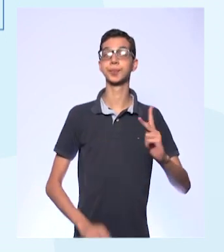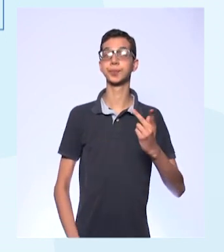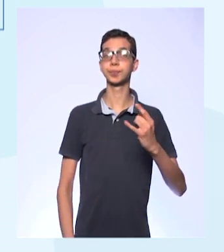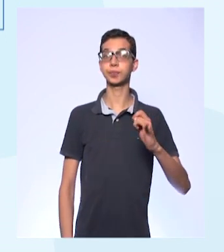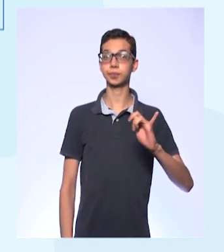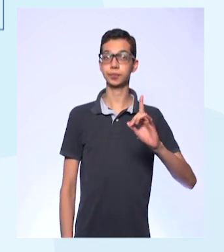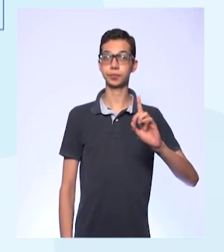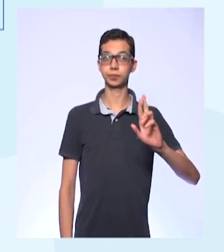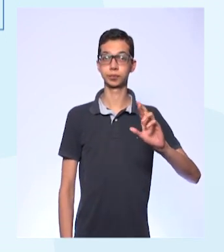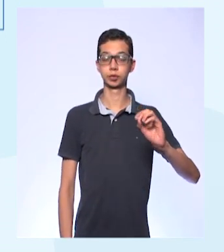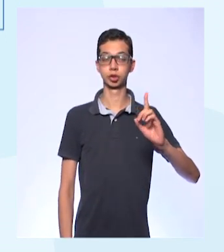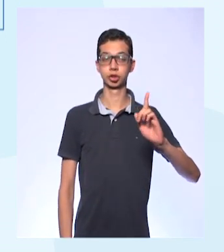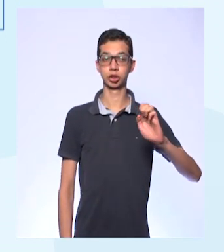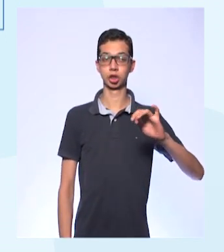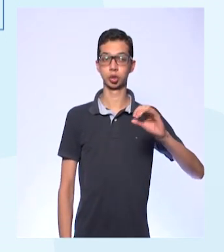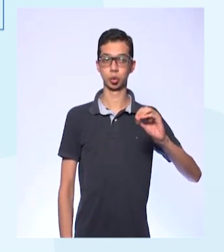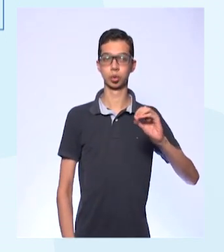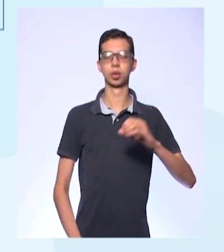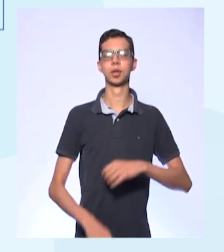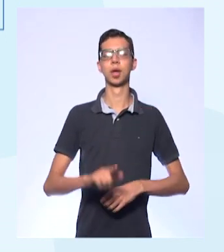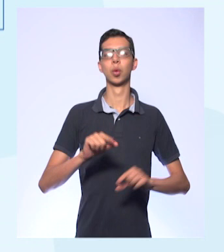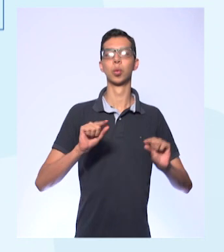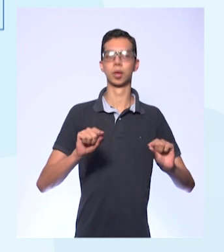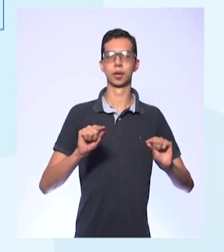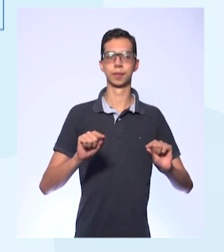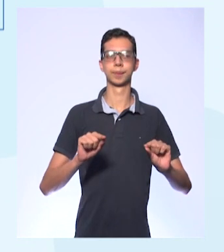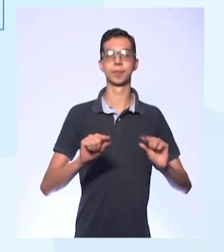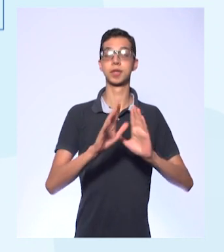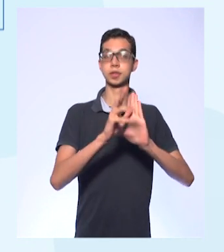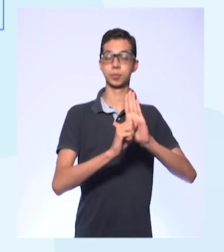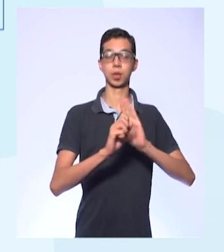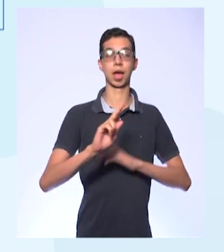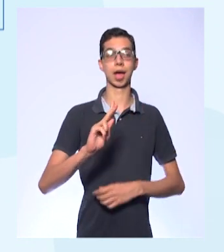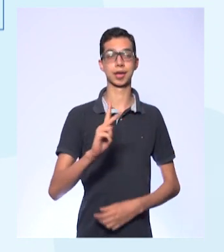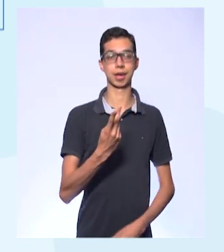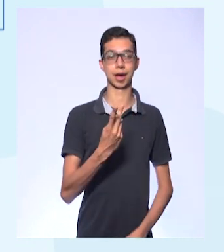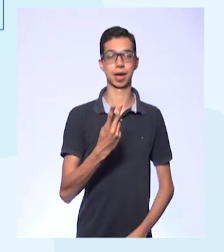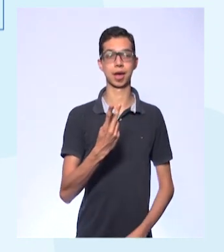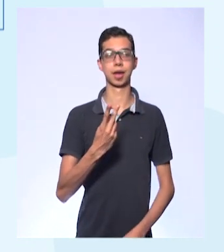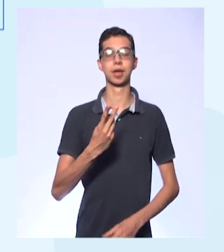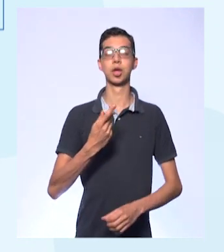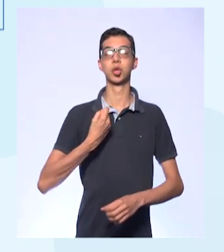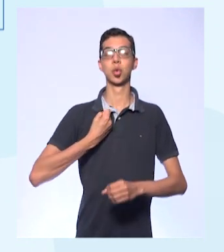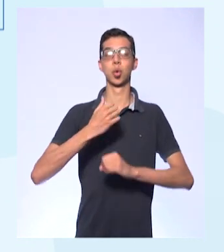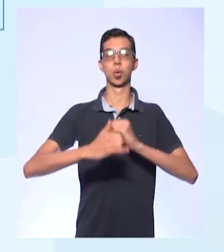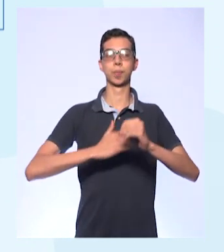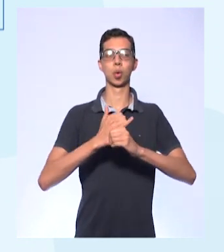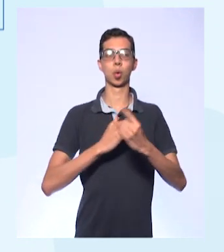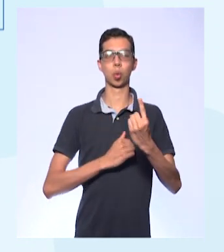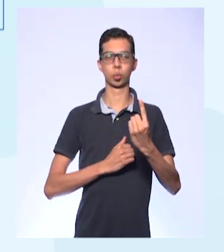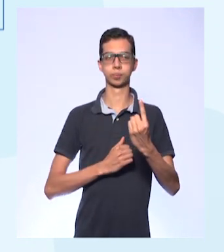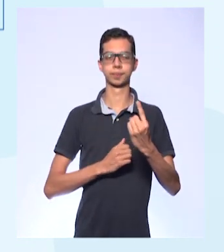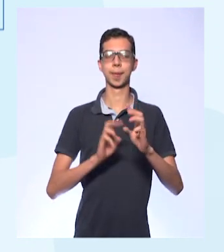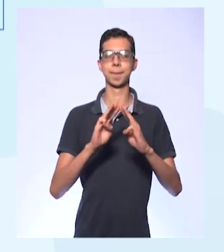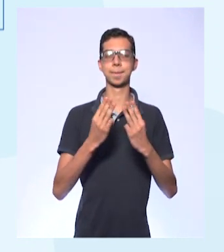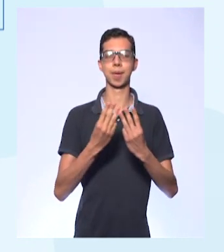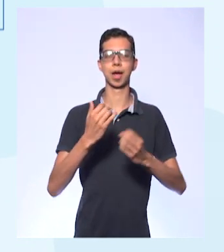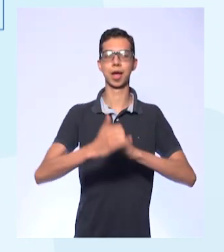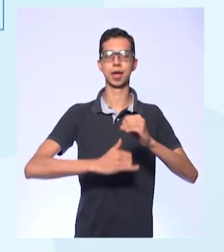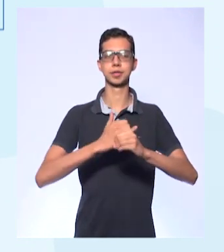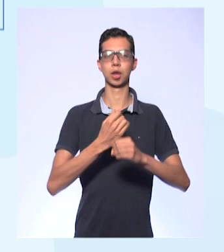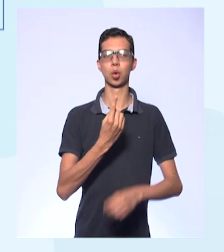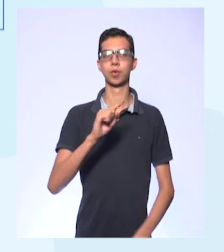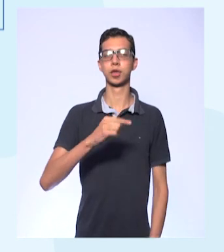número atômico é 1, e a sua massa atômica vai ser 1,008. Vamos usar 1. Então, vamos fazer a leitura.